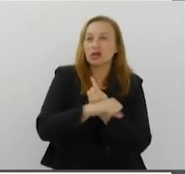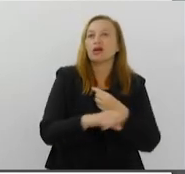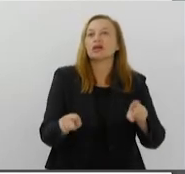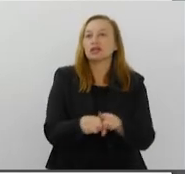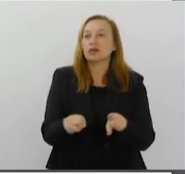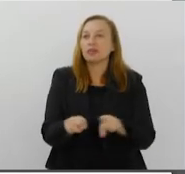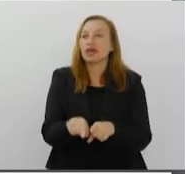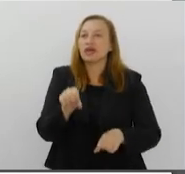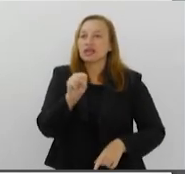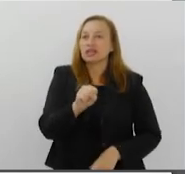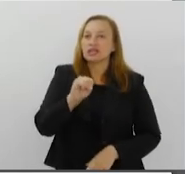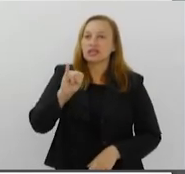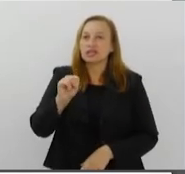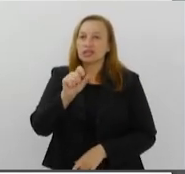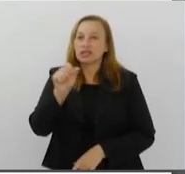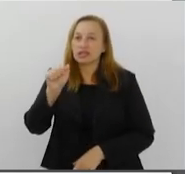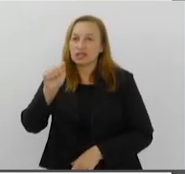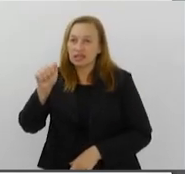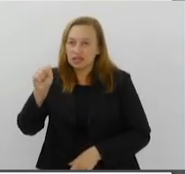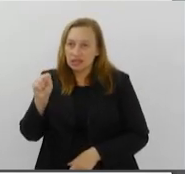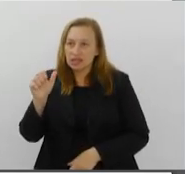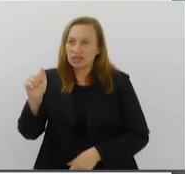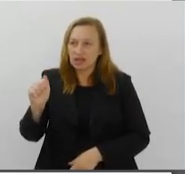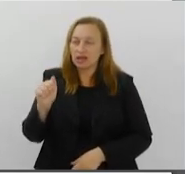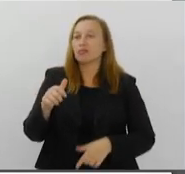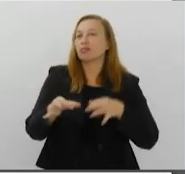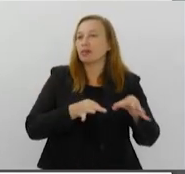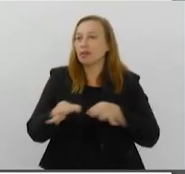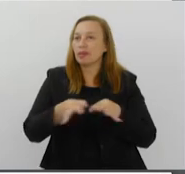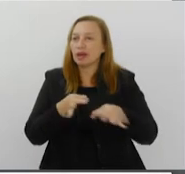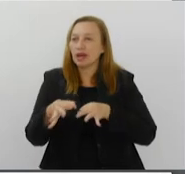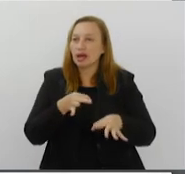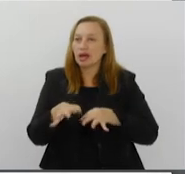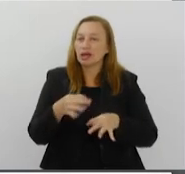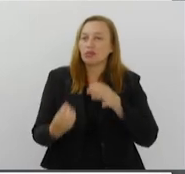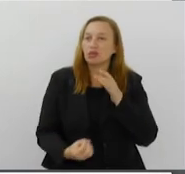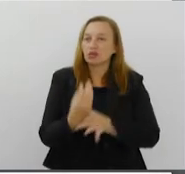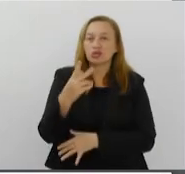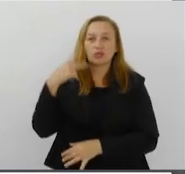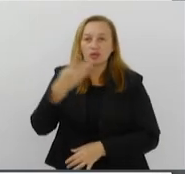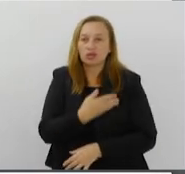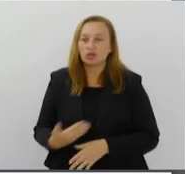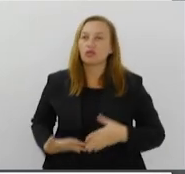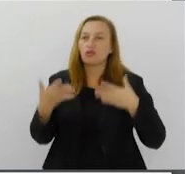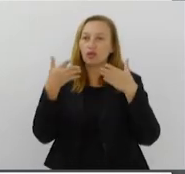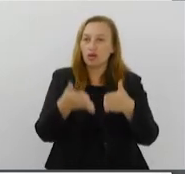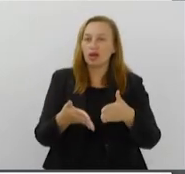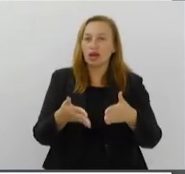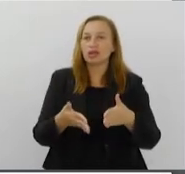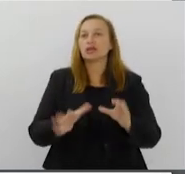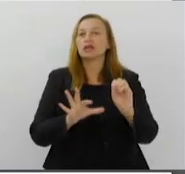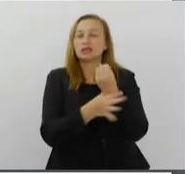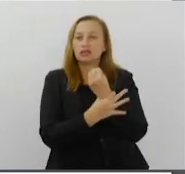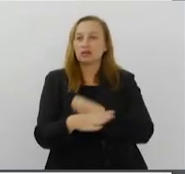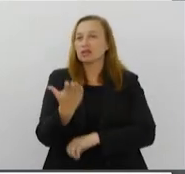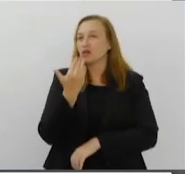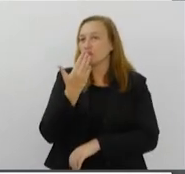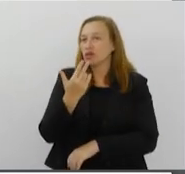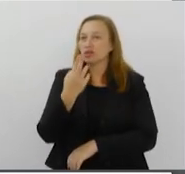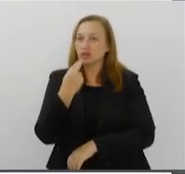responsável por garantir, né, por elaborar, por produzir políticas públicas voltadas para a pauta de segurança alimentar e